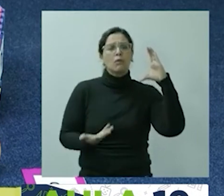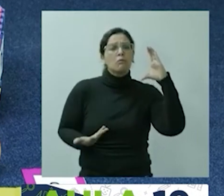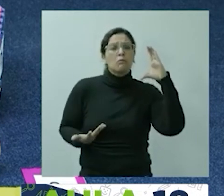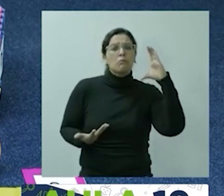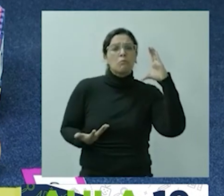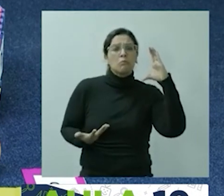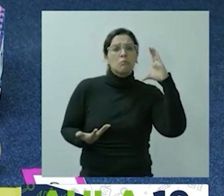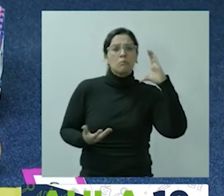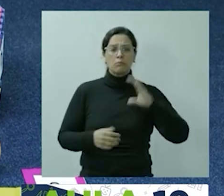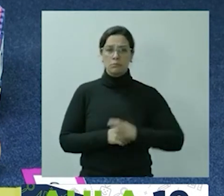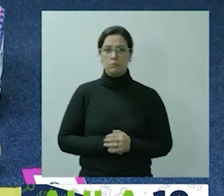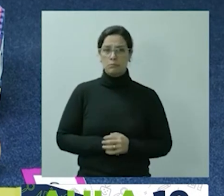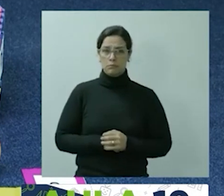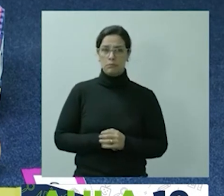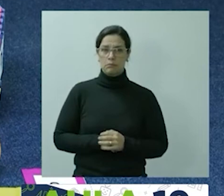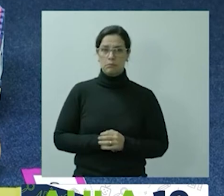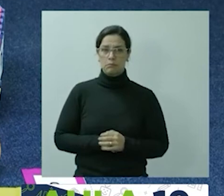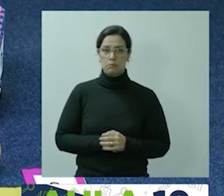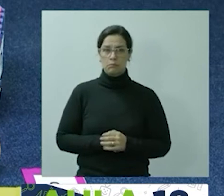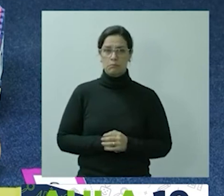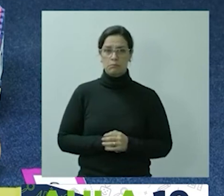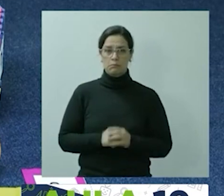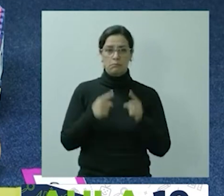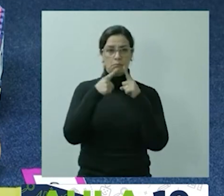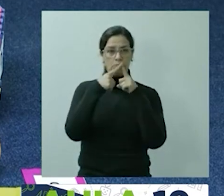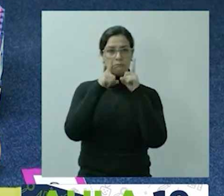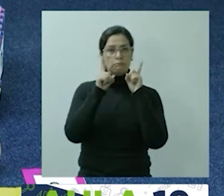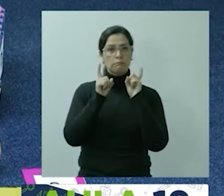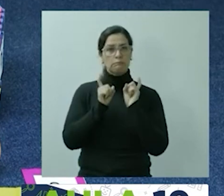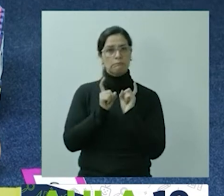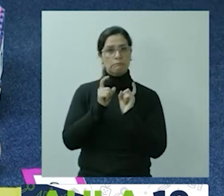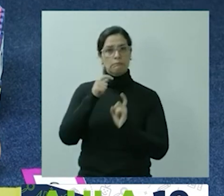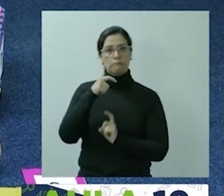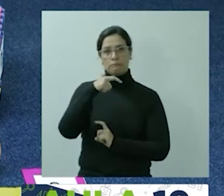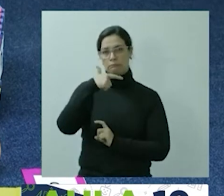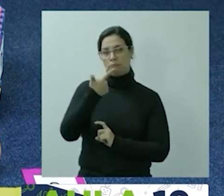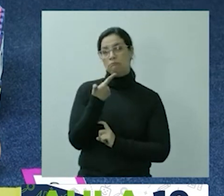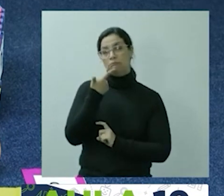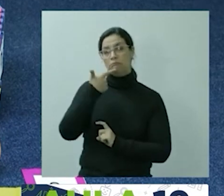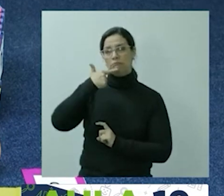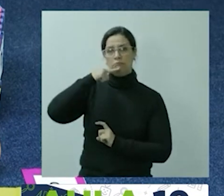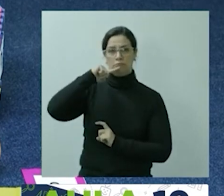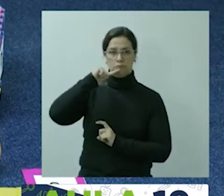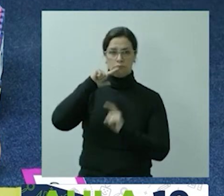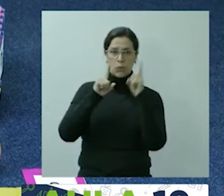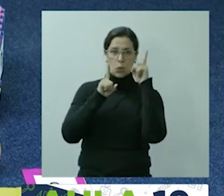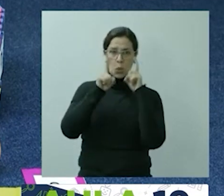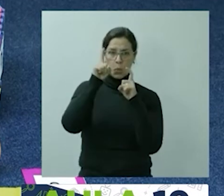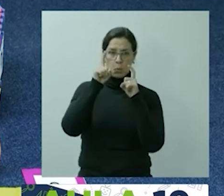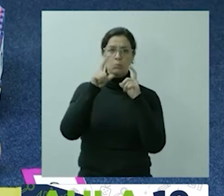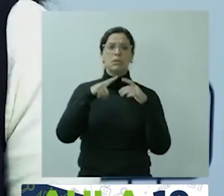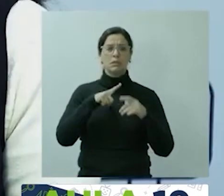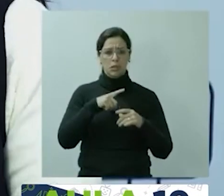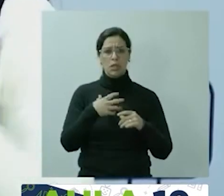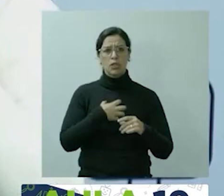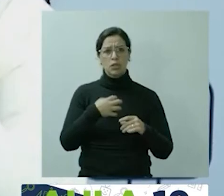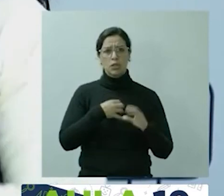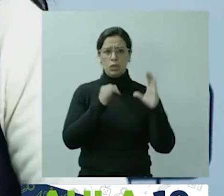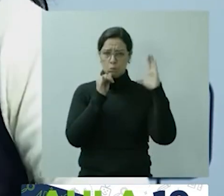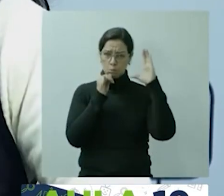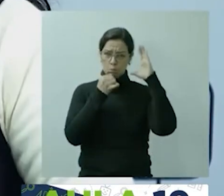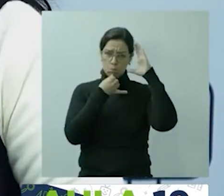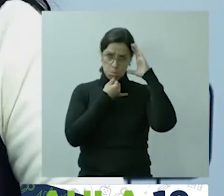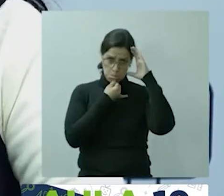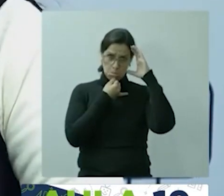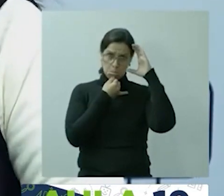para gente? Uma boca para baixo, um olhar triste. Façam